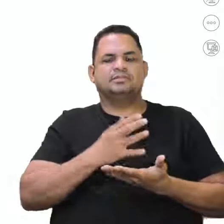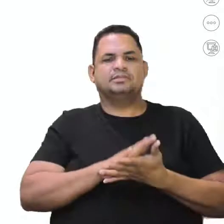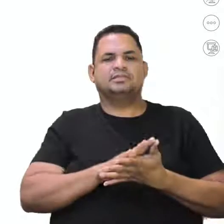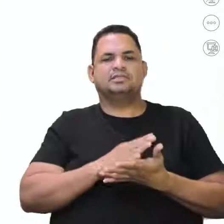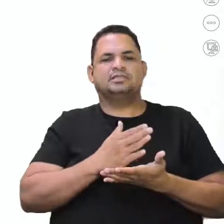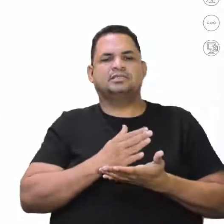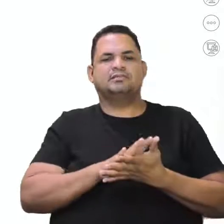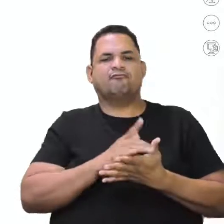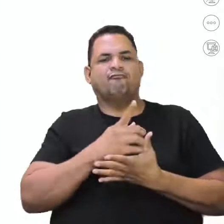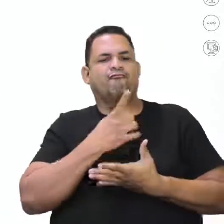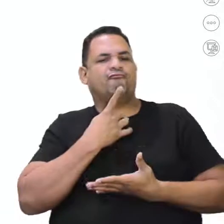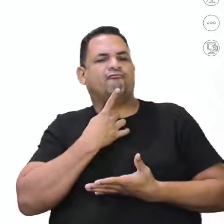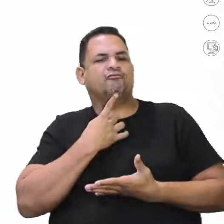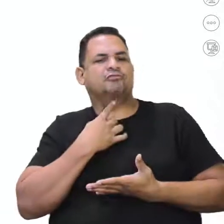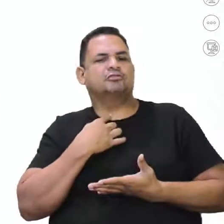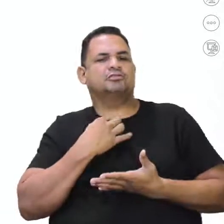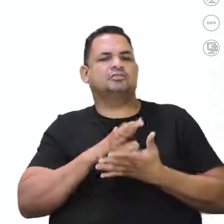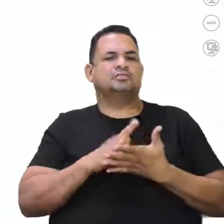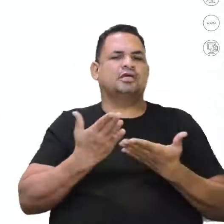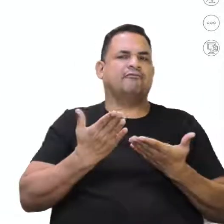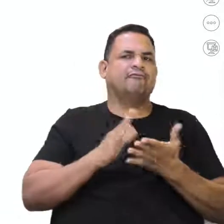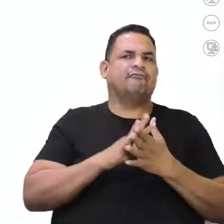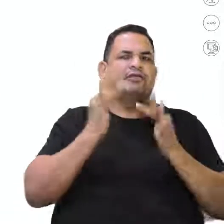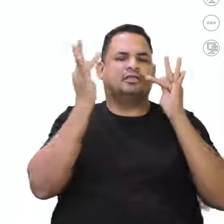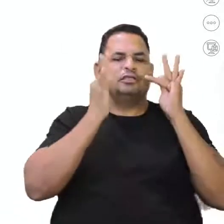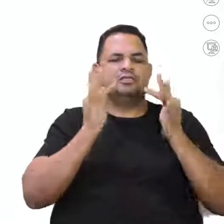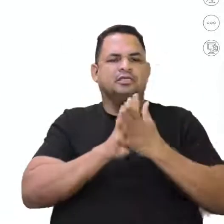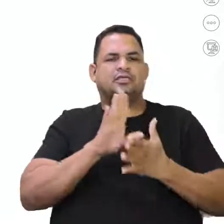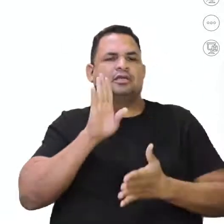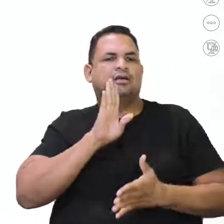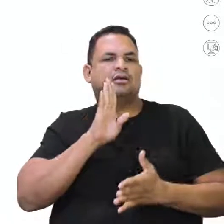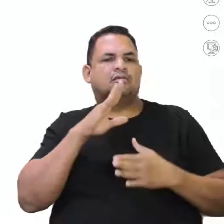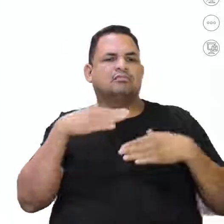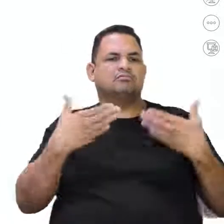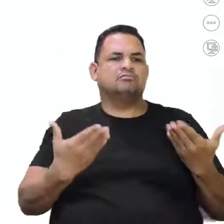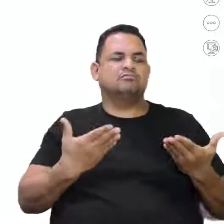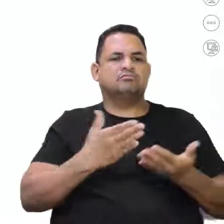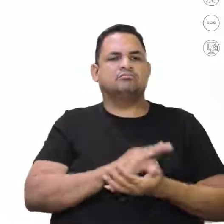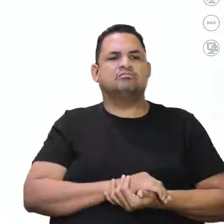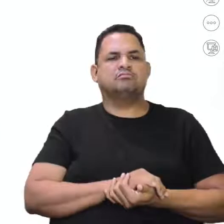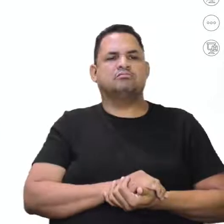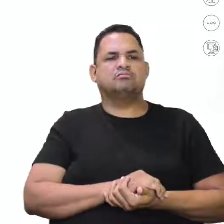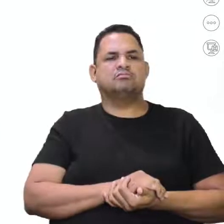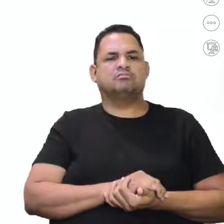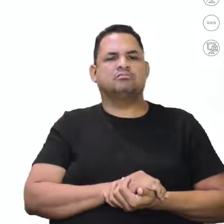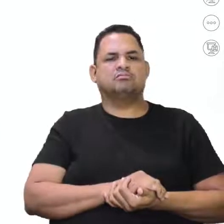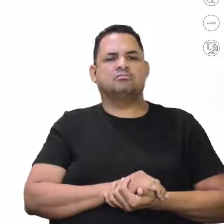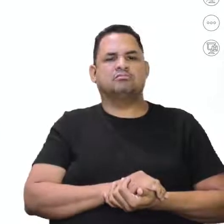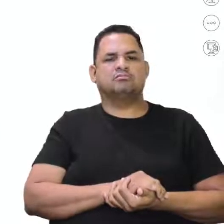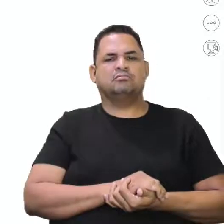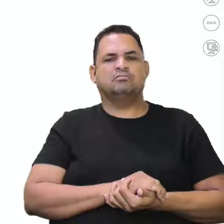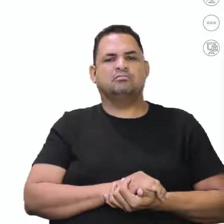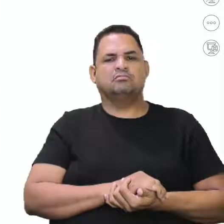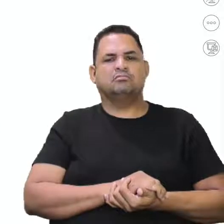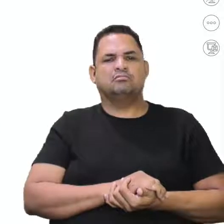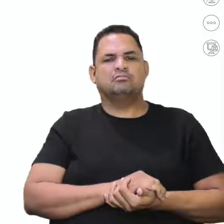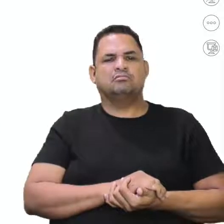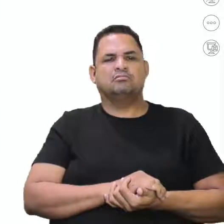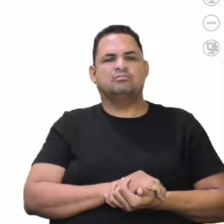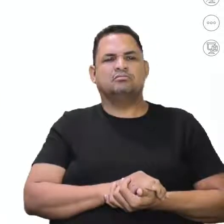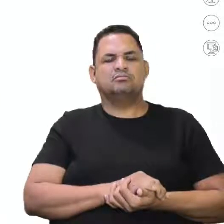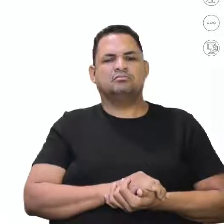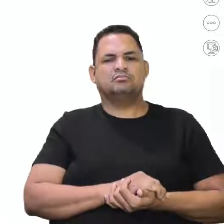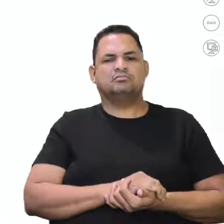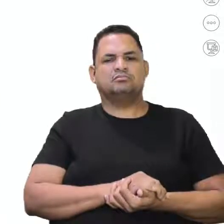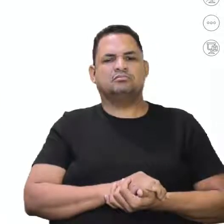excitação, né? De você tá bem, tá legal, tá feliz. Olha aí, vamos lá. Tá bem aqui, ó. Excitement. Então, olha